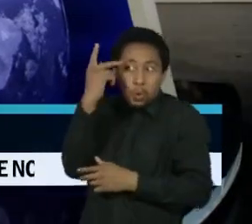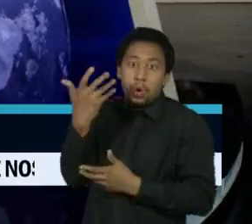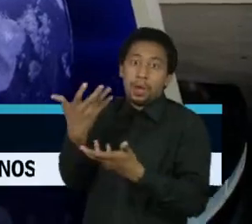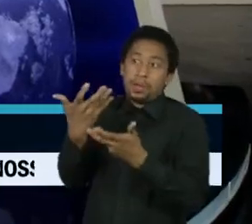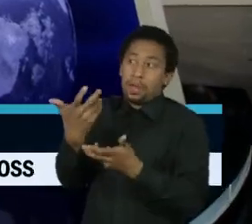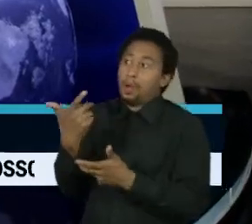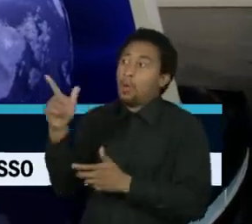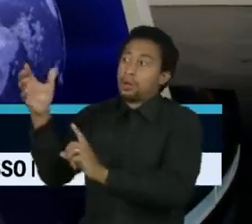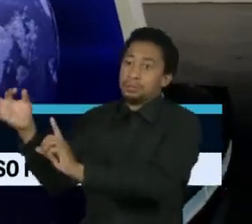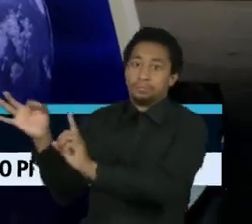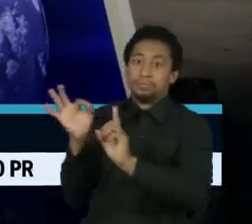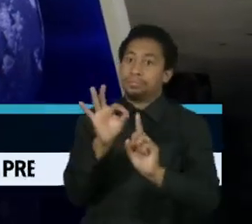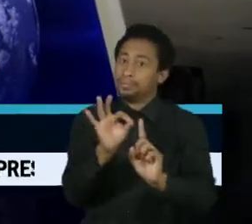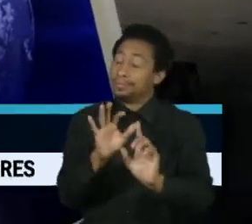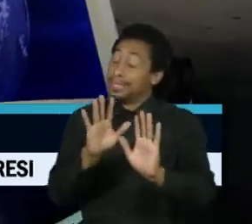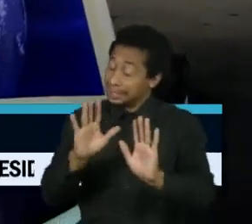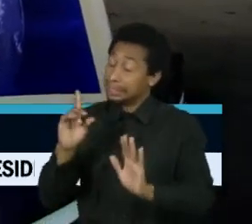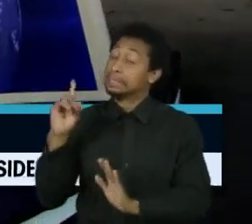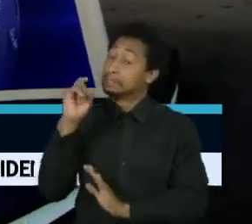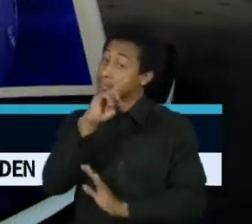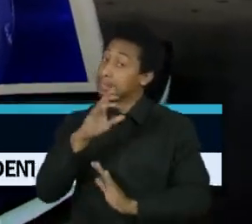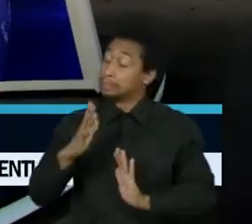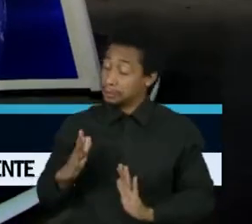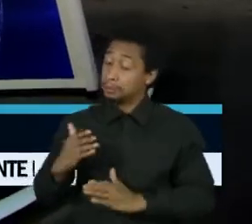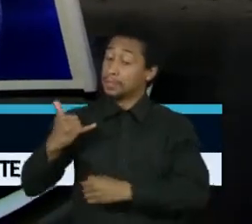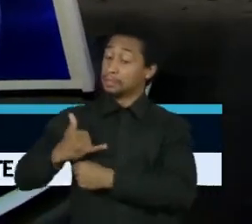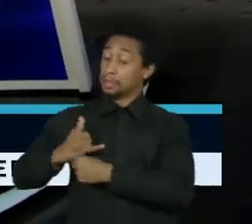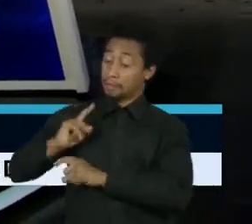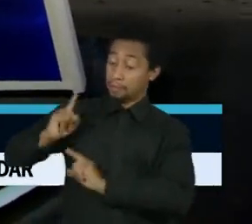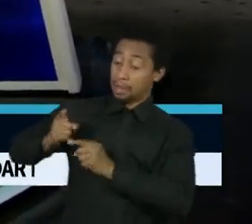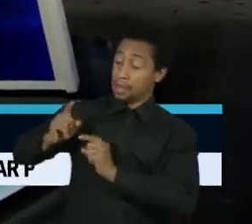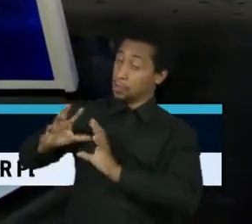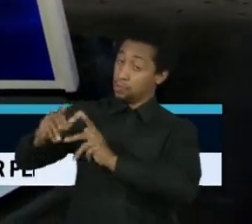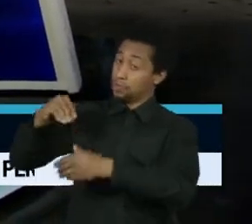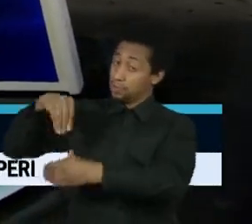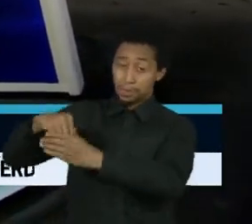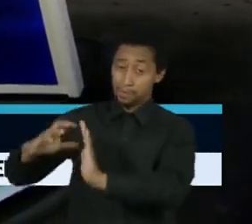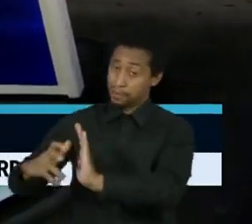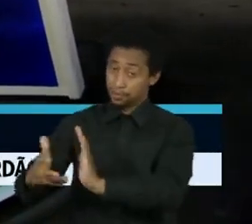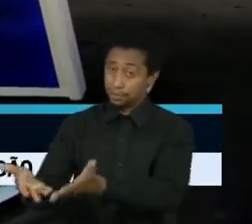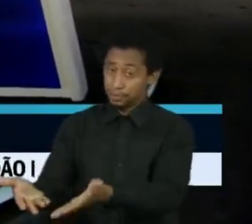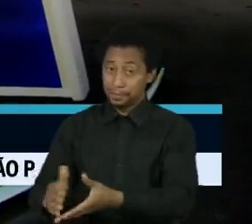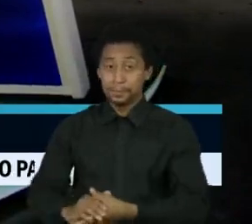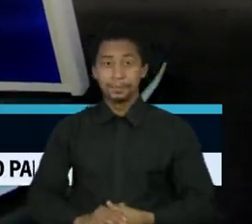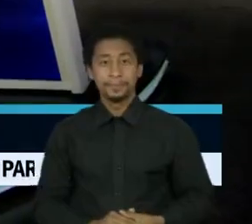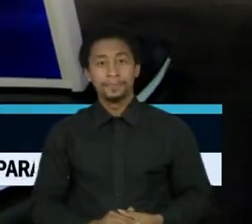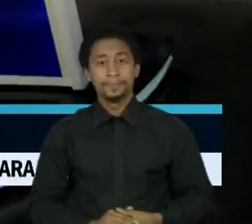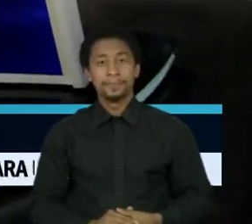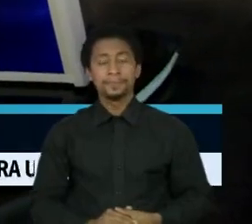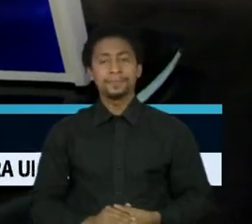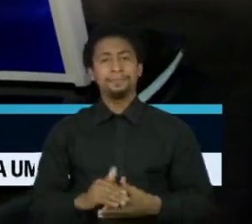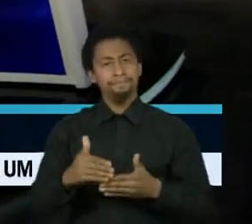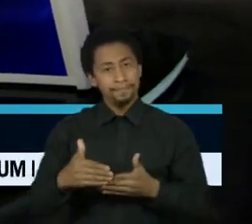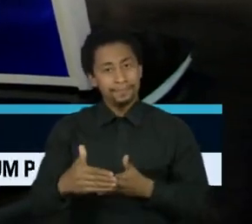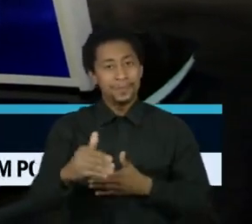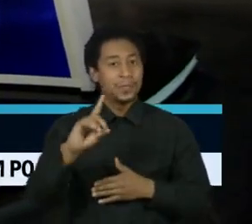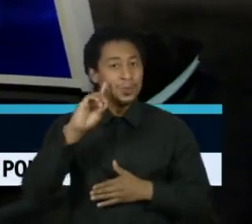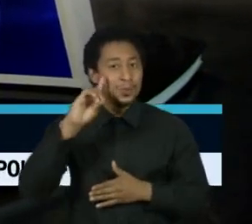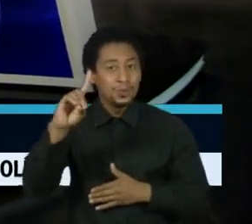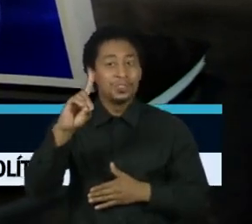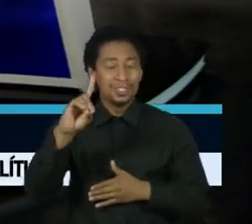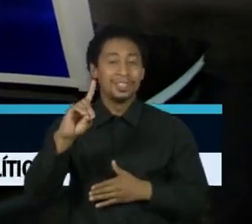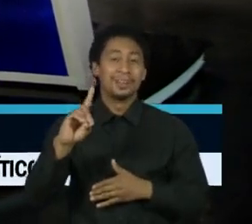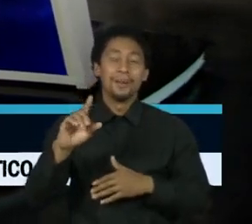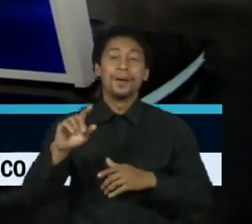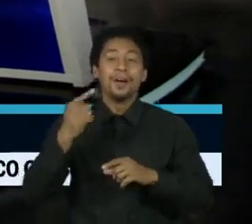excesso de caciques com relação aos índios. Doutor Arnaldo, o impasse do momento é a data para que os partidos de